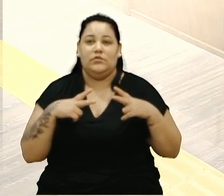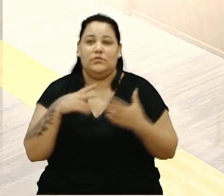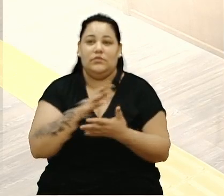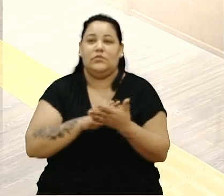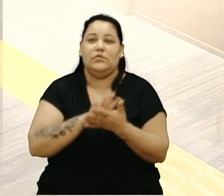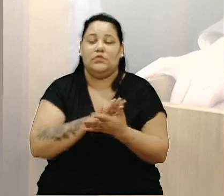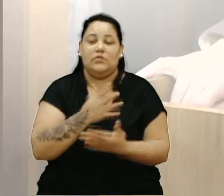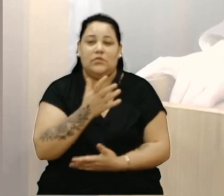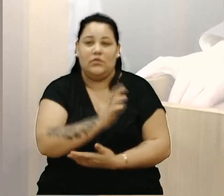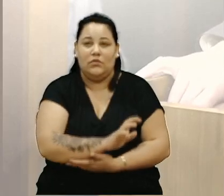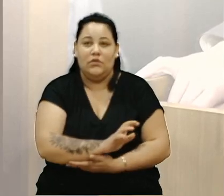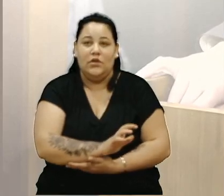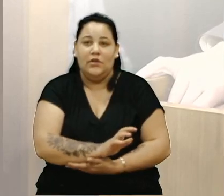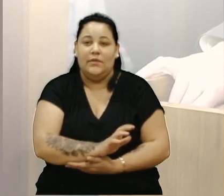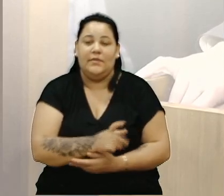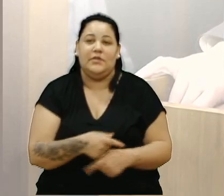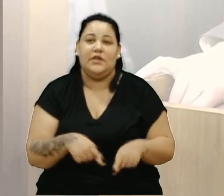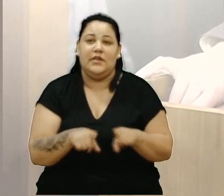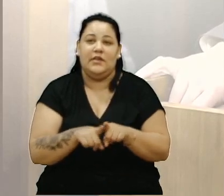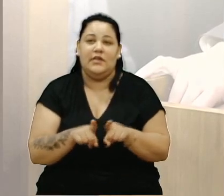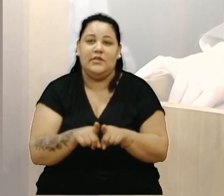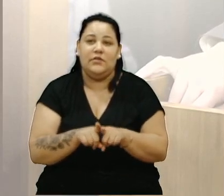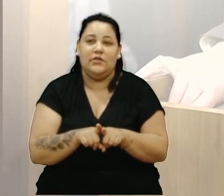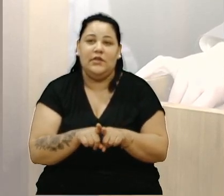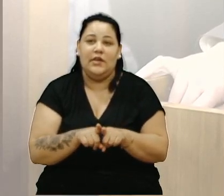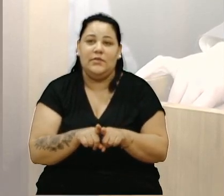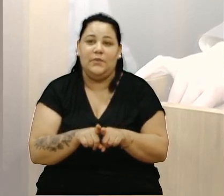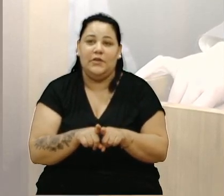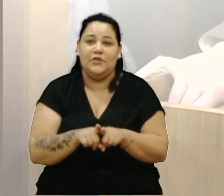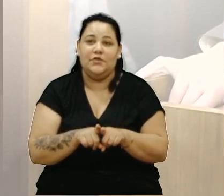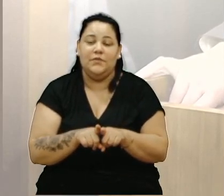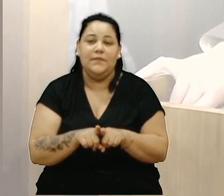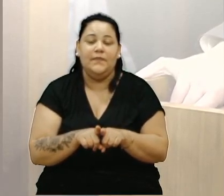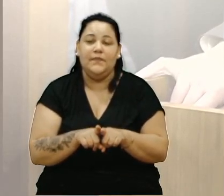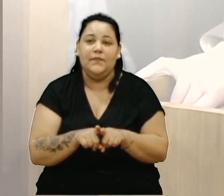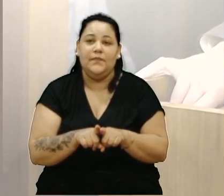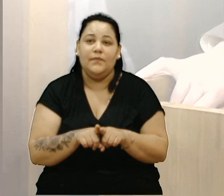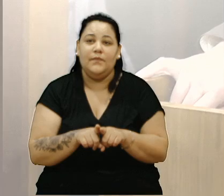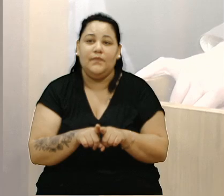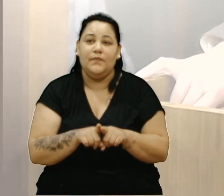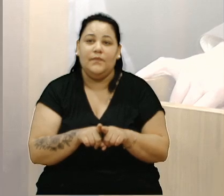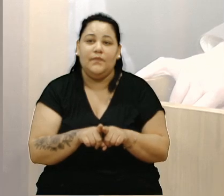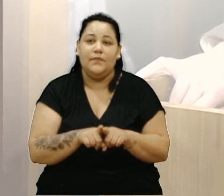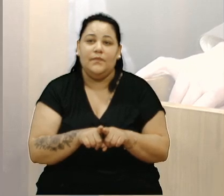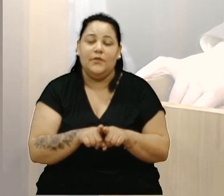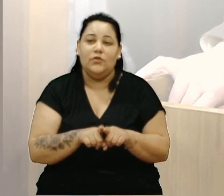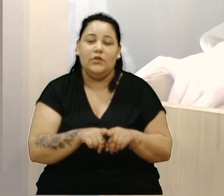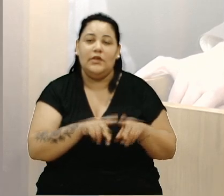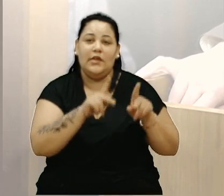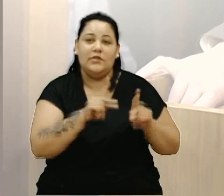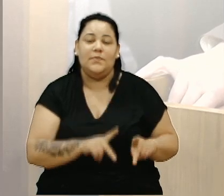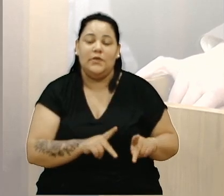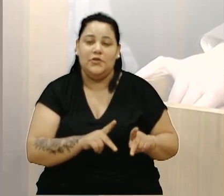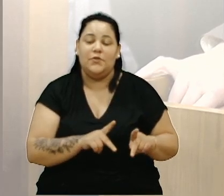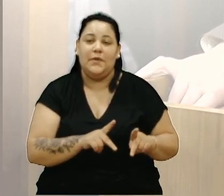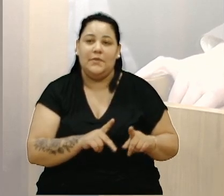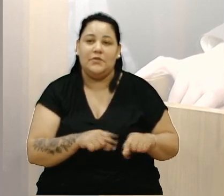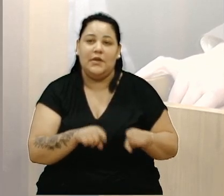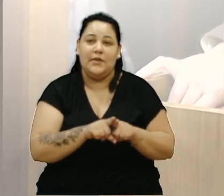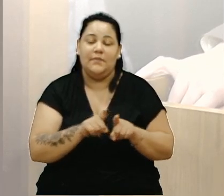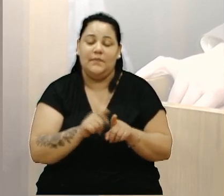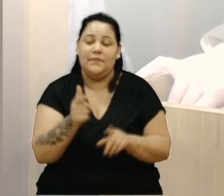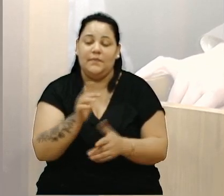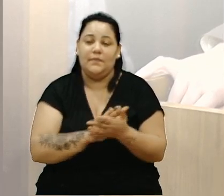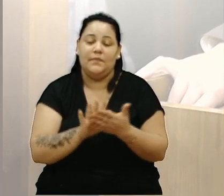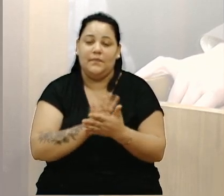contrário, muito ao contrário, uma pessoa honesta, séria, dedicada. Também não tenho nada contra os pré-candidatos à